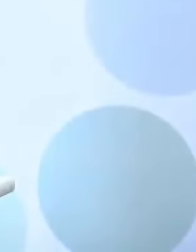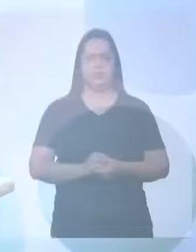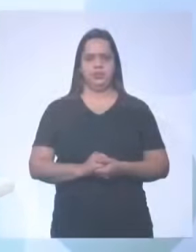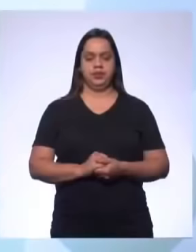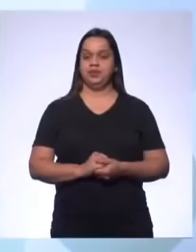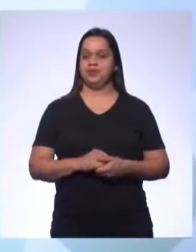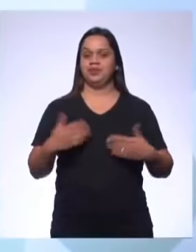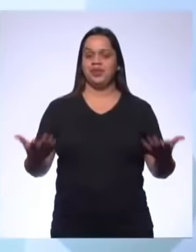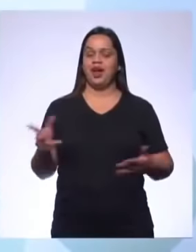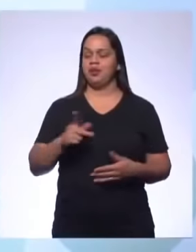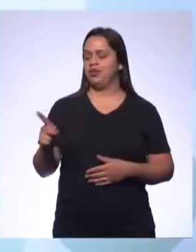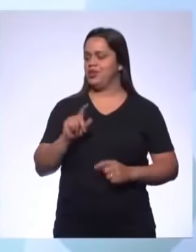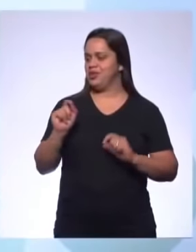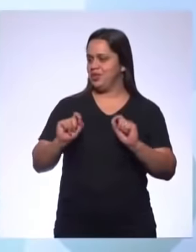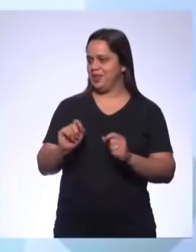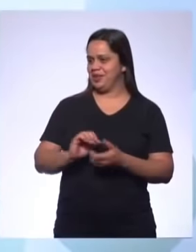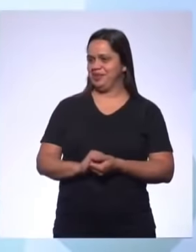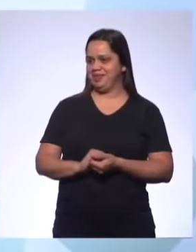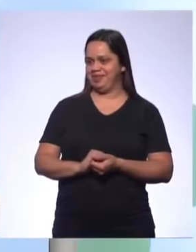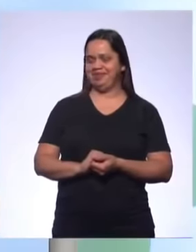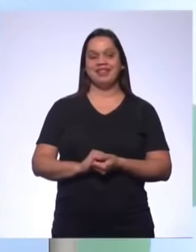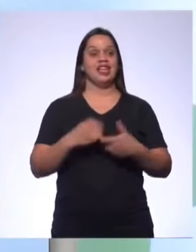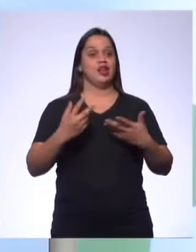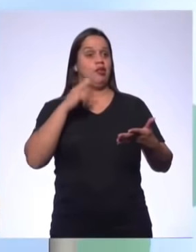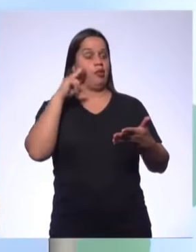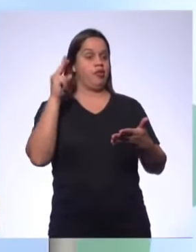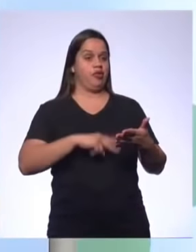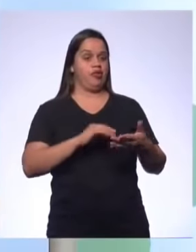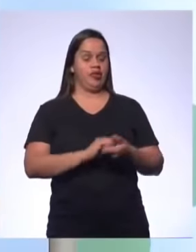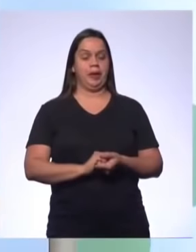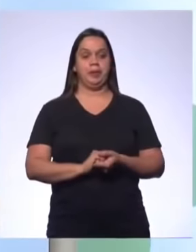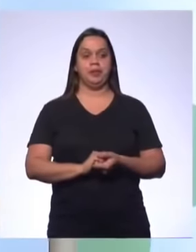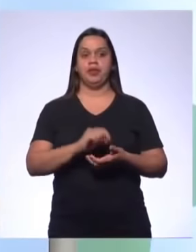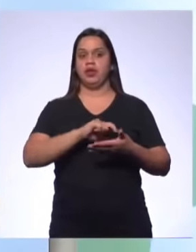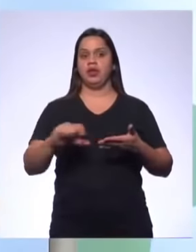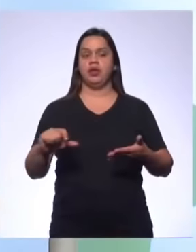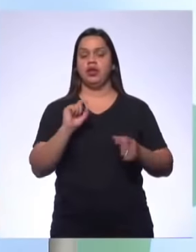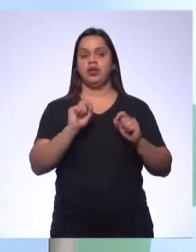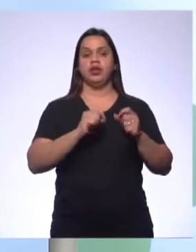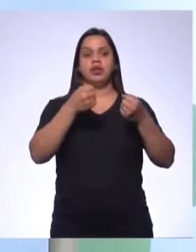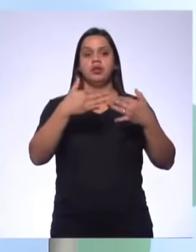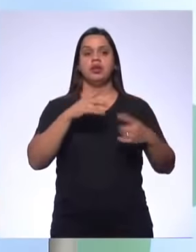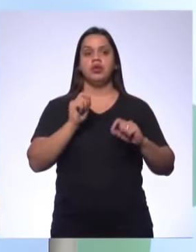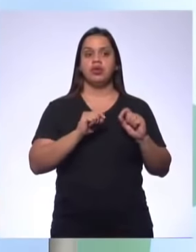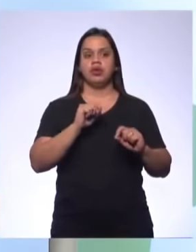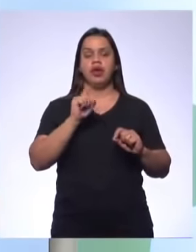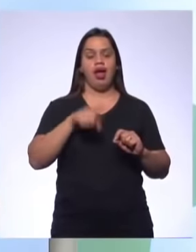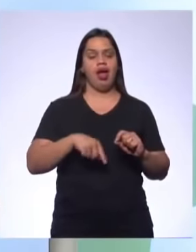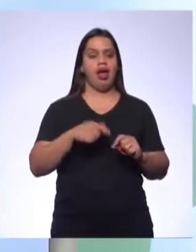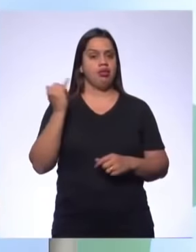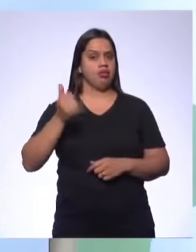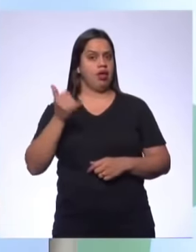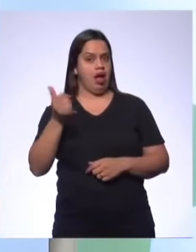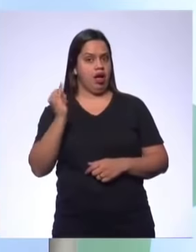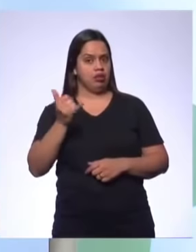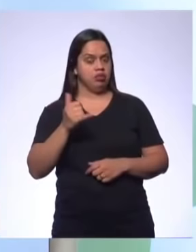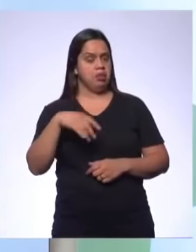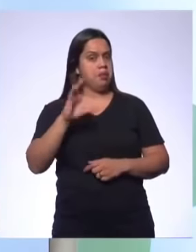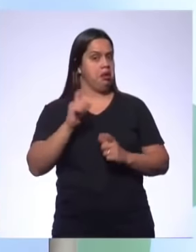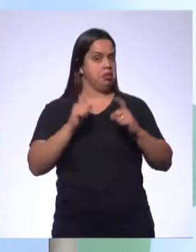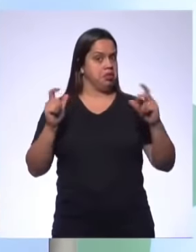E aí, Mônica? Bora lá. No trecho 2, quem fornece? O narrador. É o que a maioria está